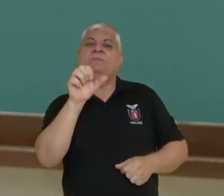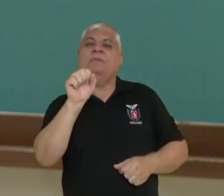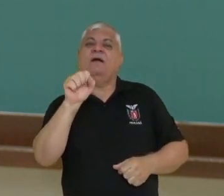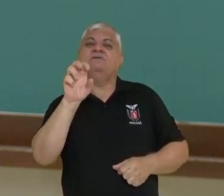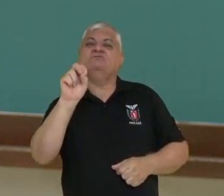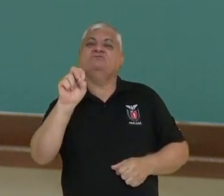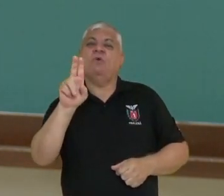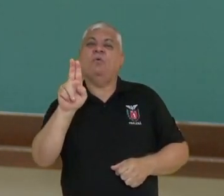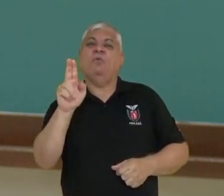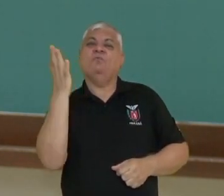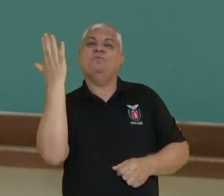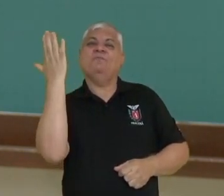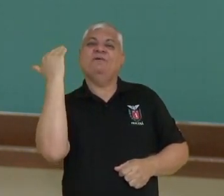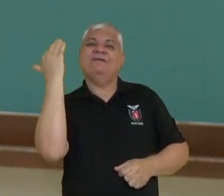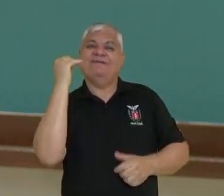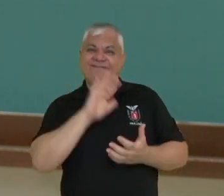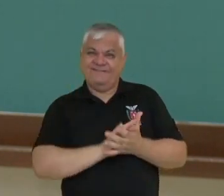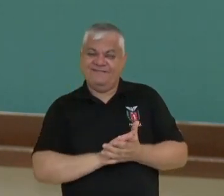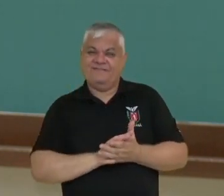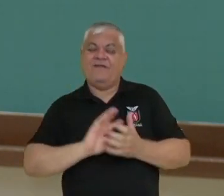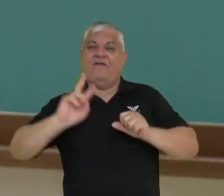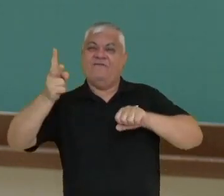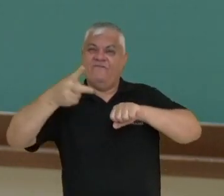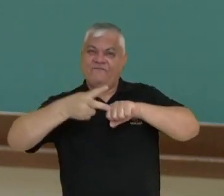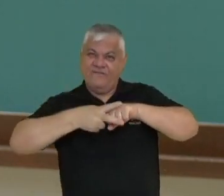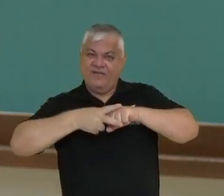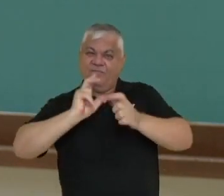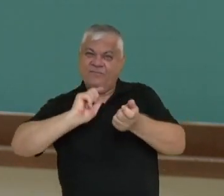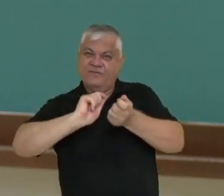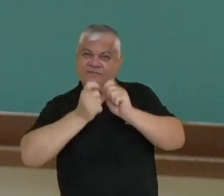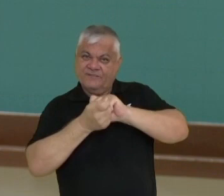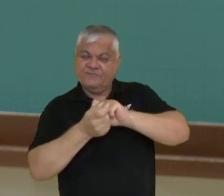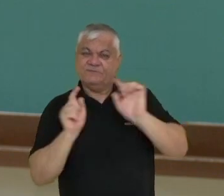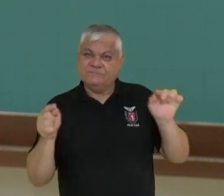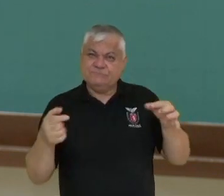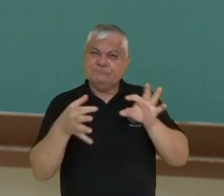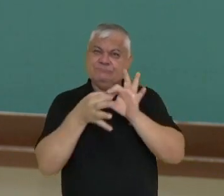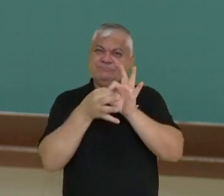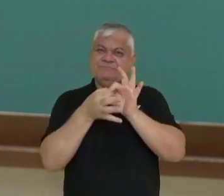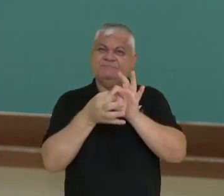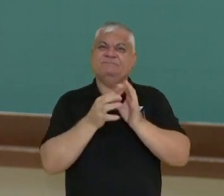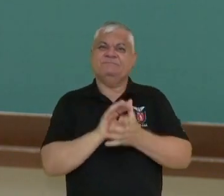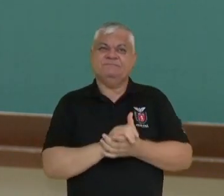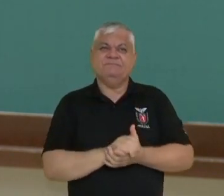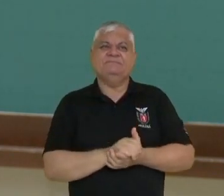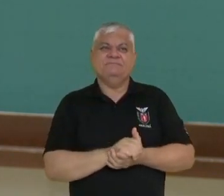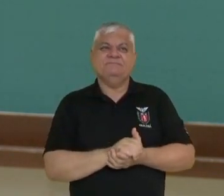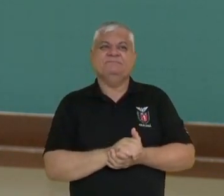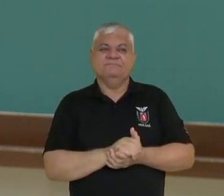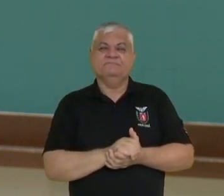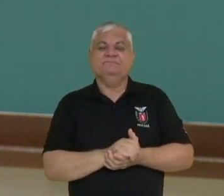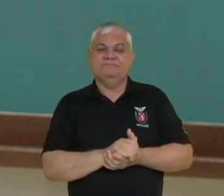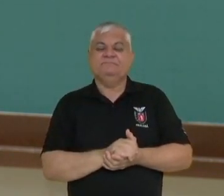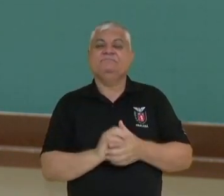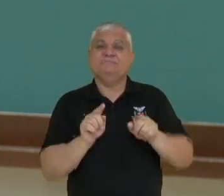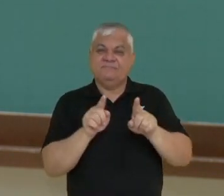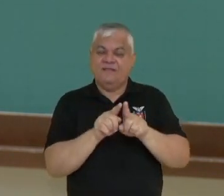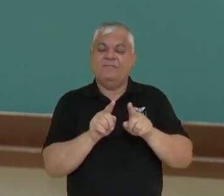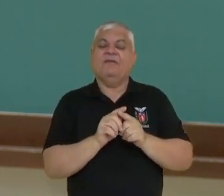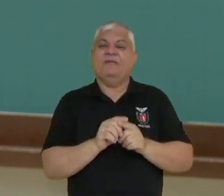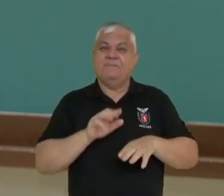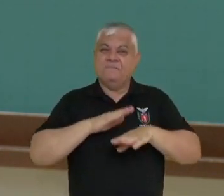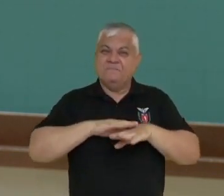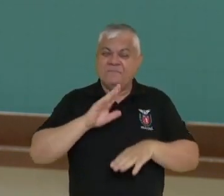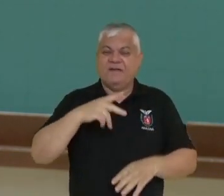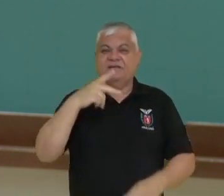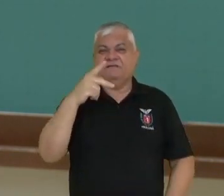ali para colocar, né, o verbo adaptando, fazendo ali a adaptação e também usando o mais